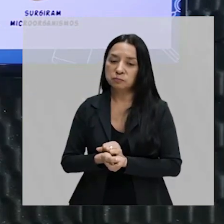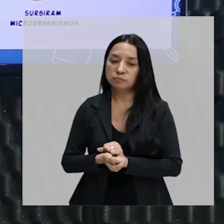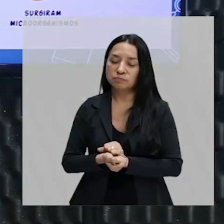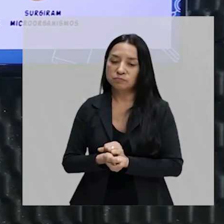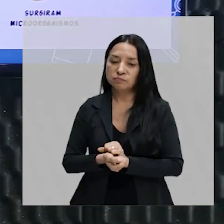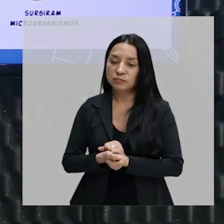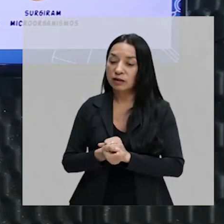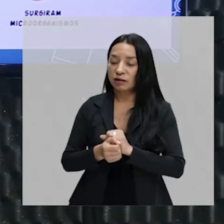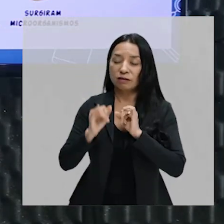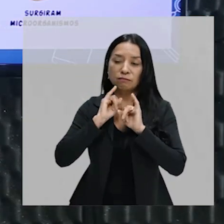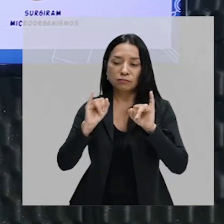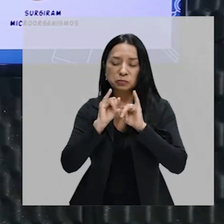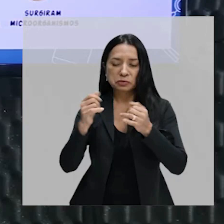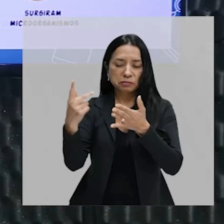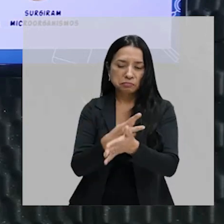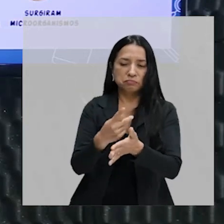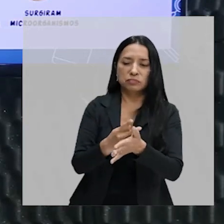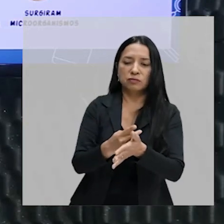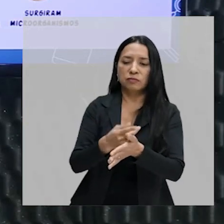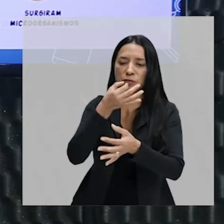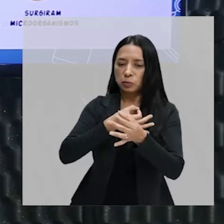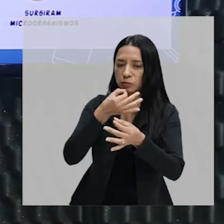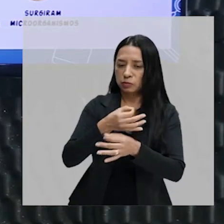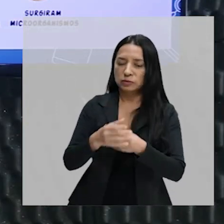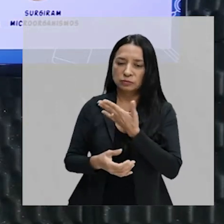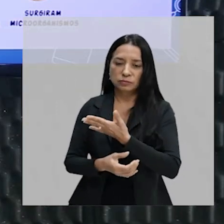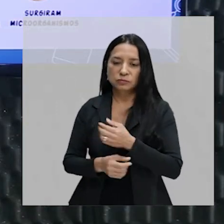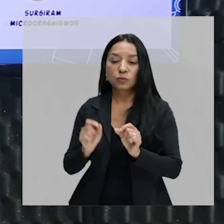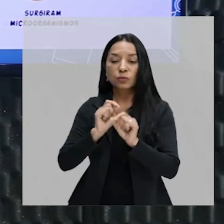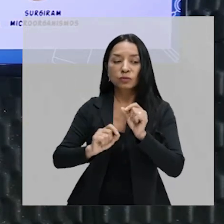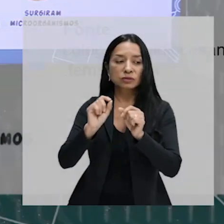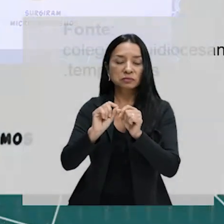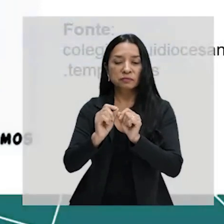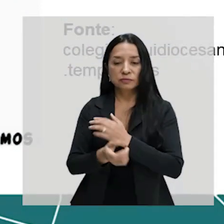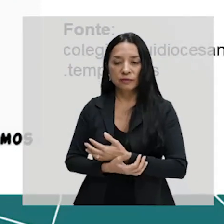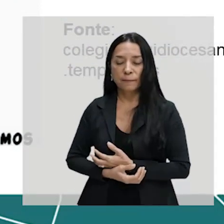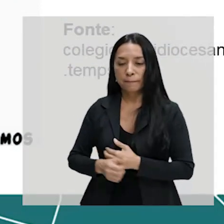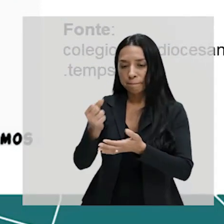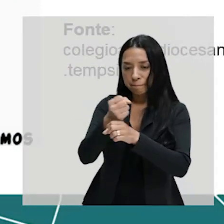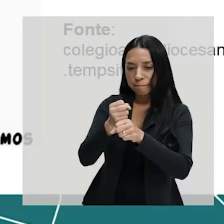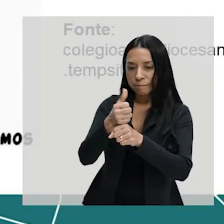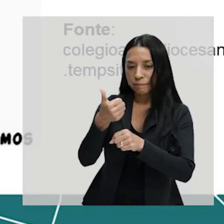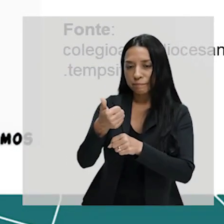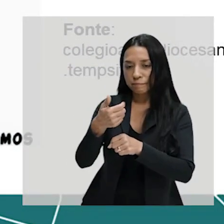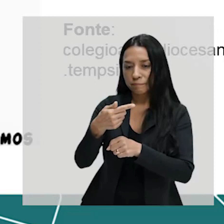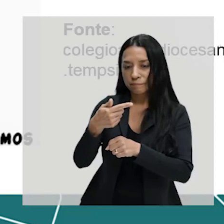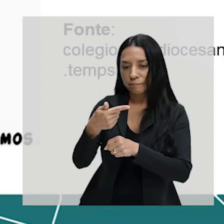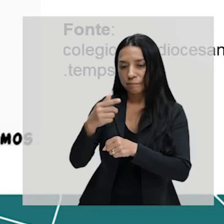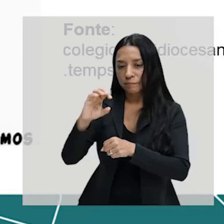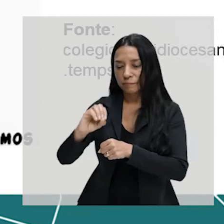do unida que que espalasani fez em 1770 ele recria esse mesmo